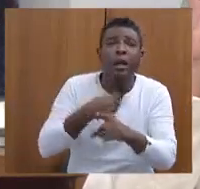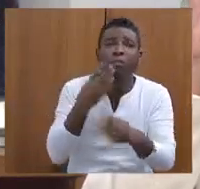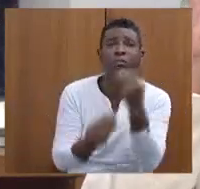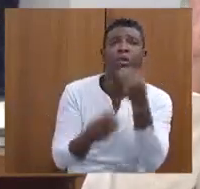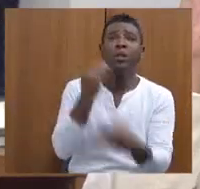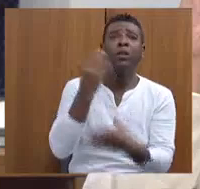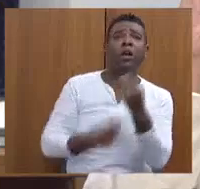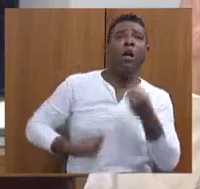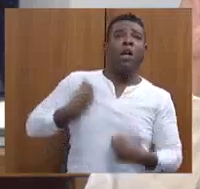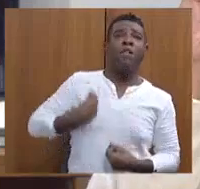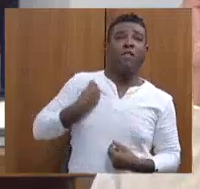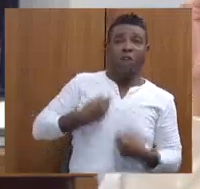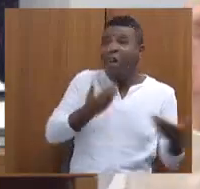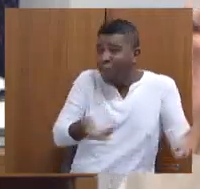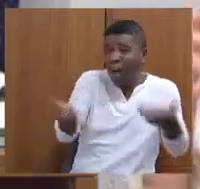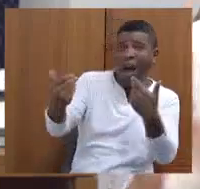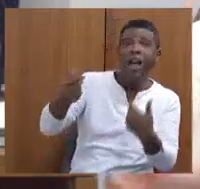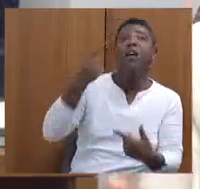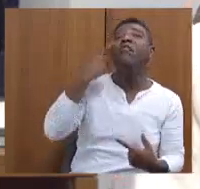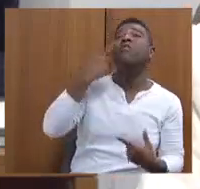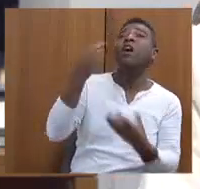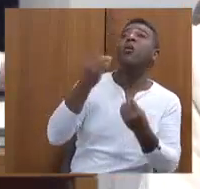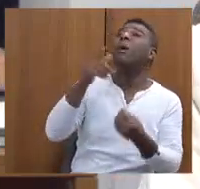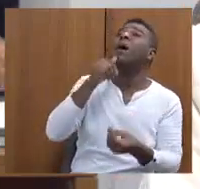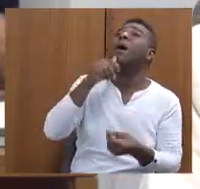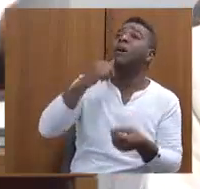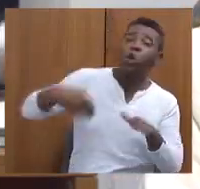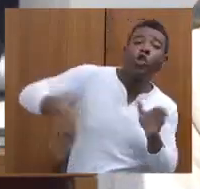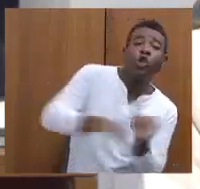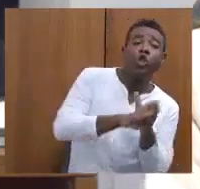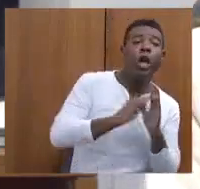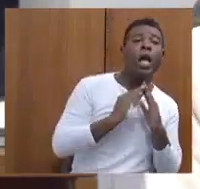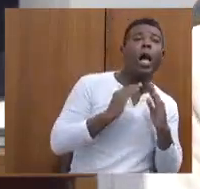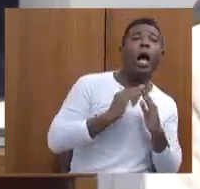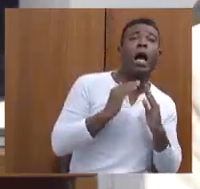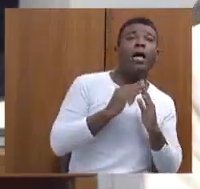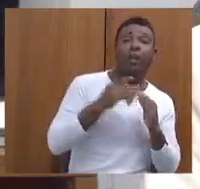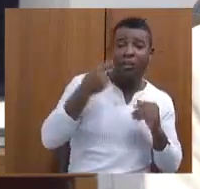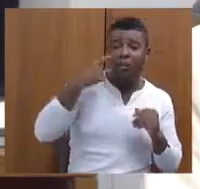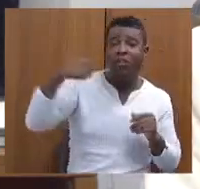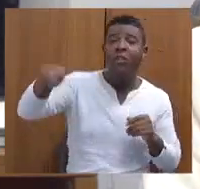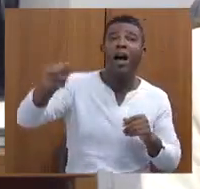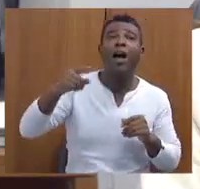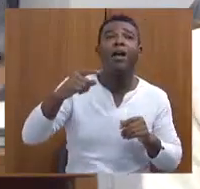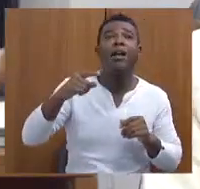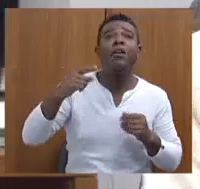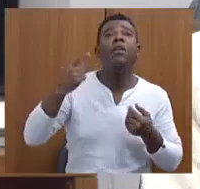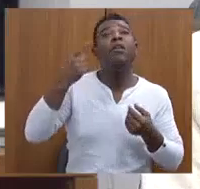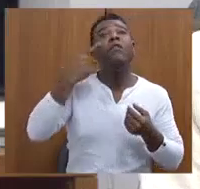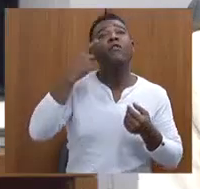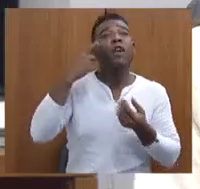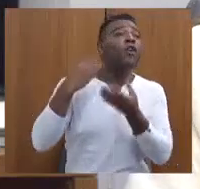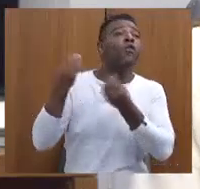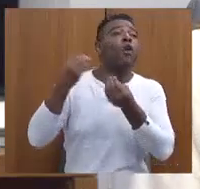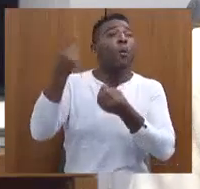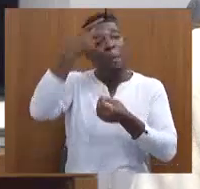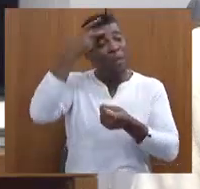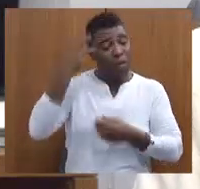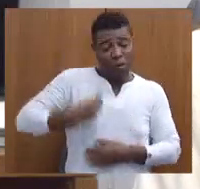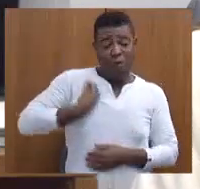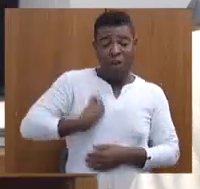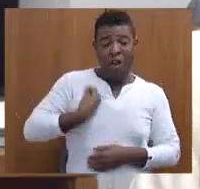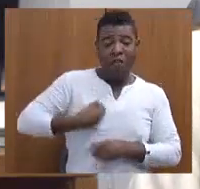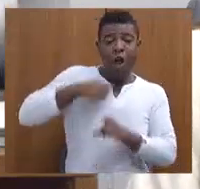vai ver a condição da água que as pessoas recebem vai ver a condição que as pessoas vivem lutam então